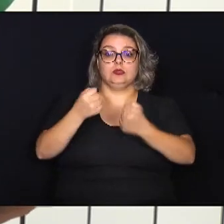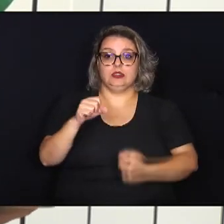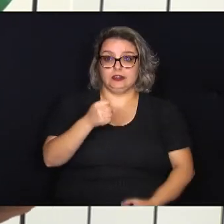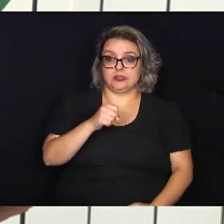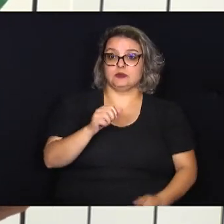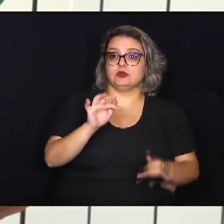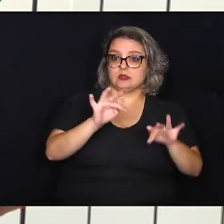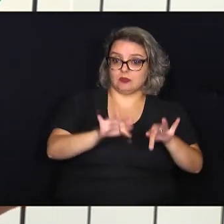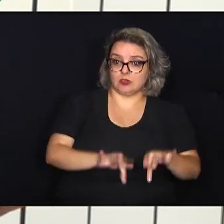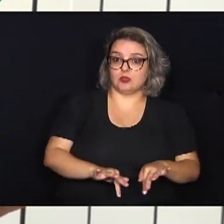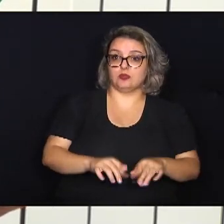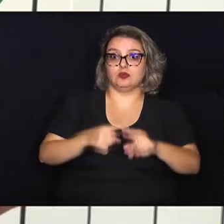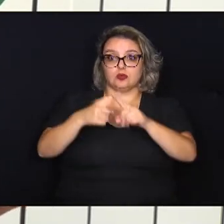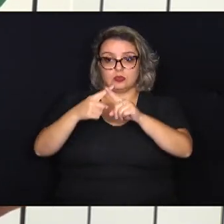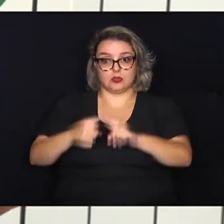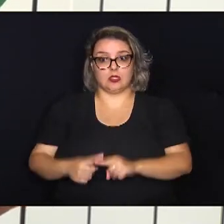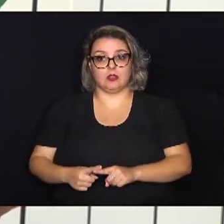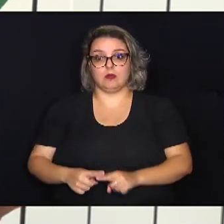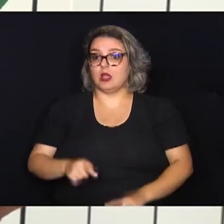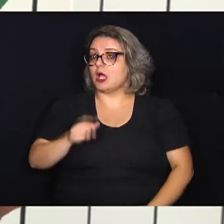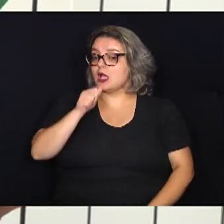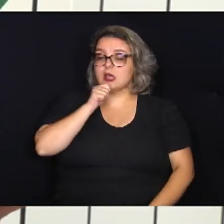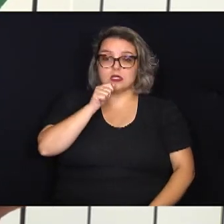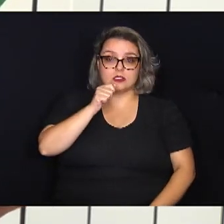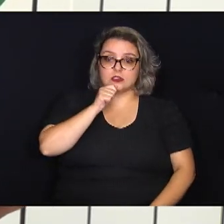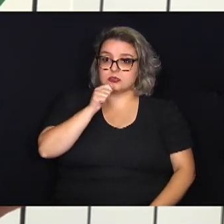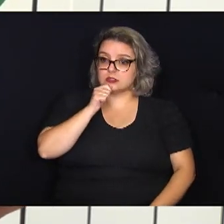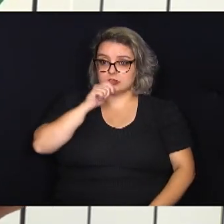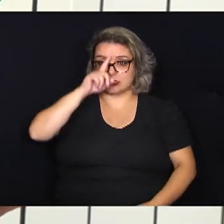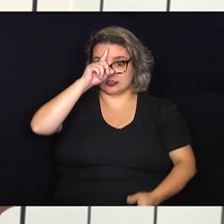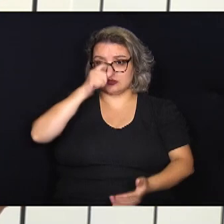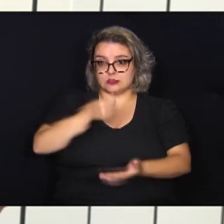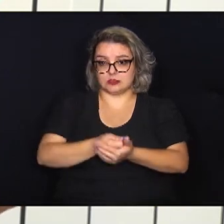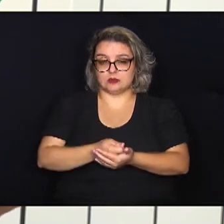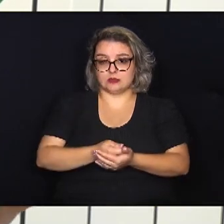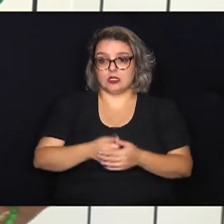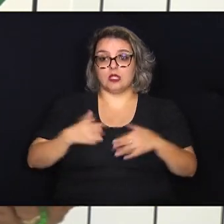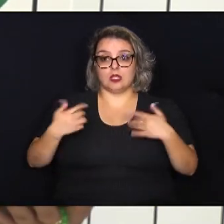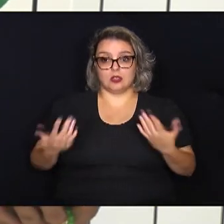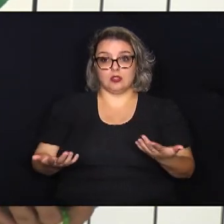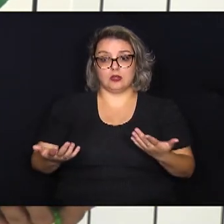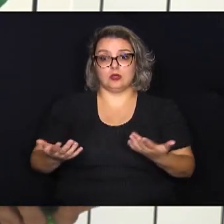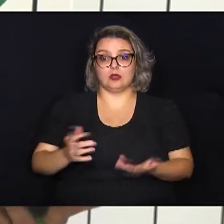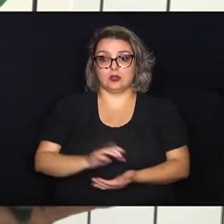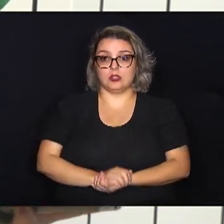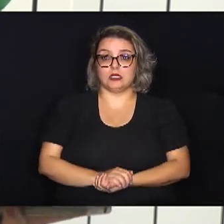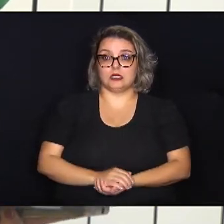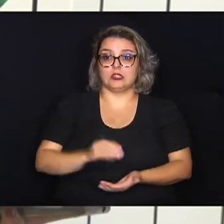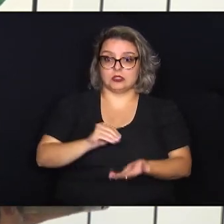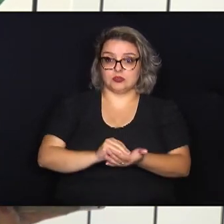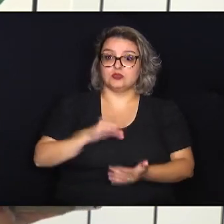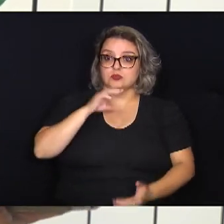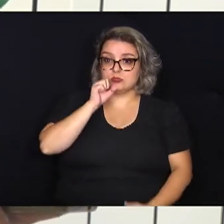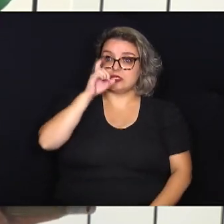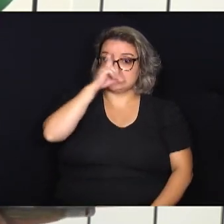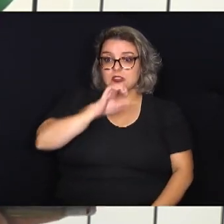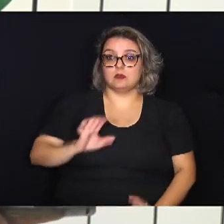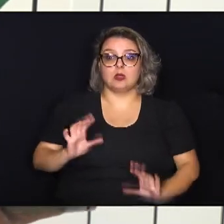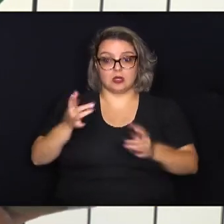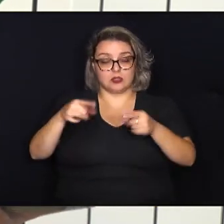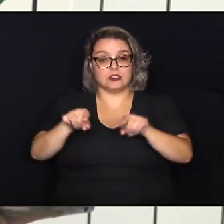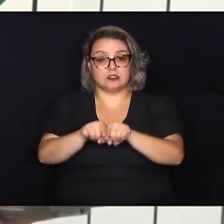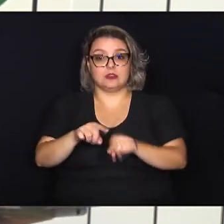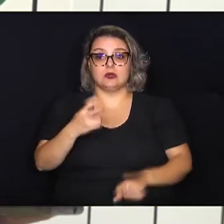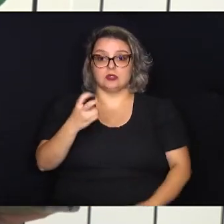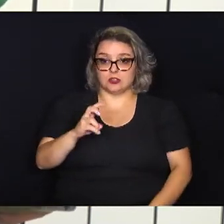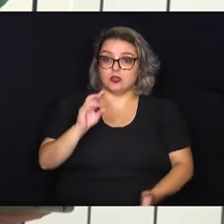final do campeonato ainda não estão definidos. E neste último fim de semana aconteceu também a 5ª